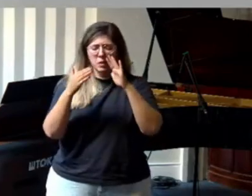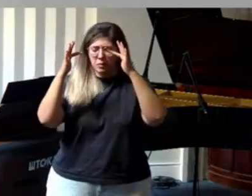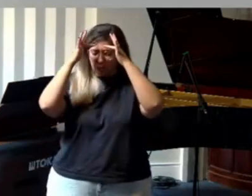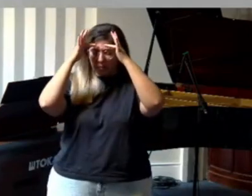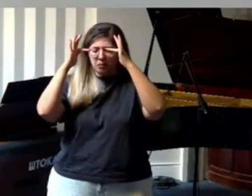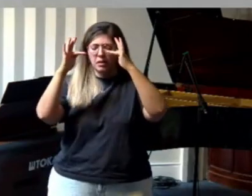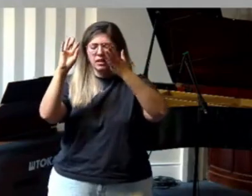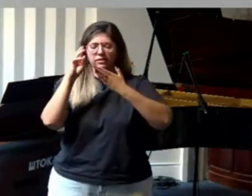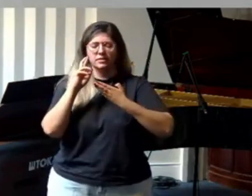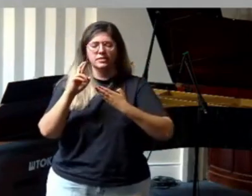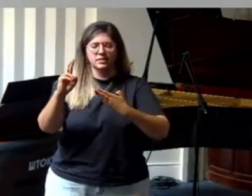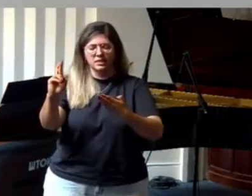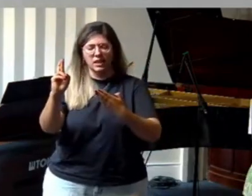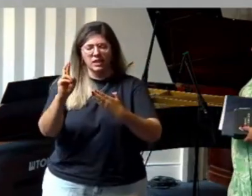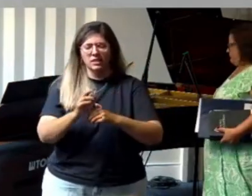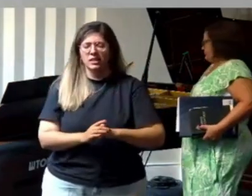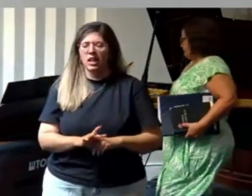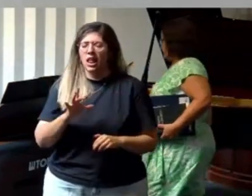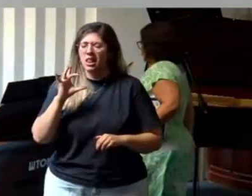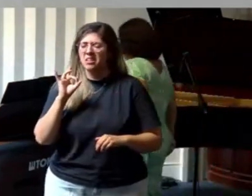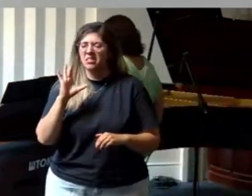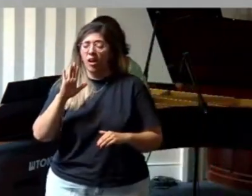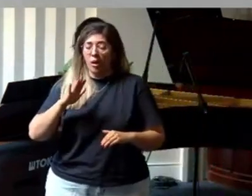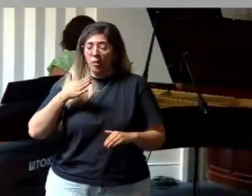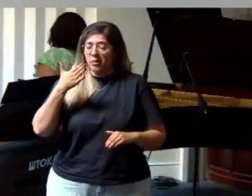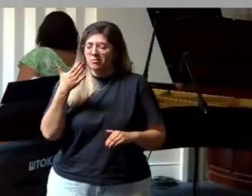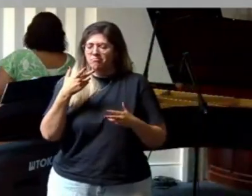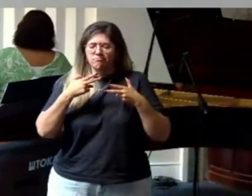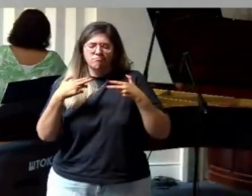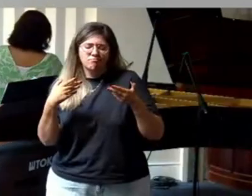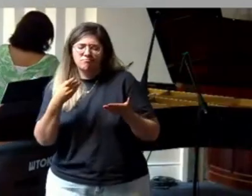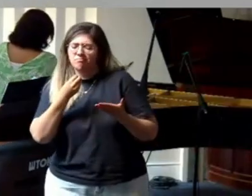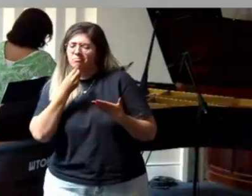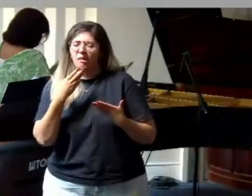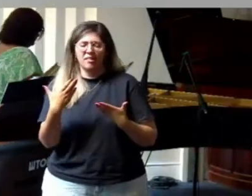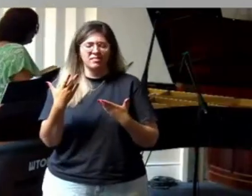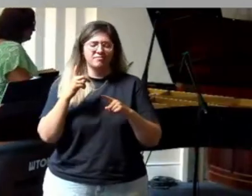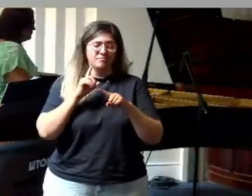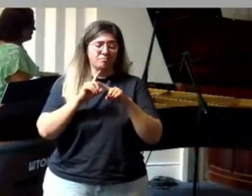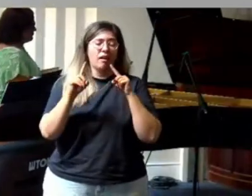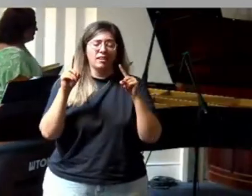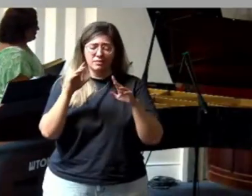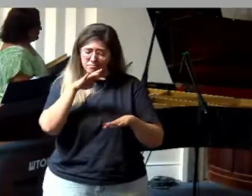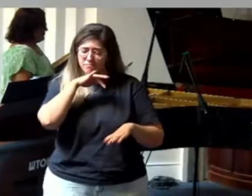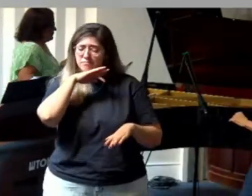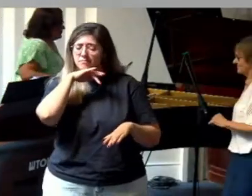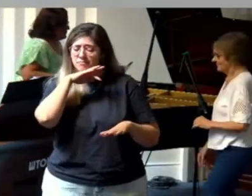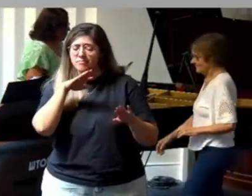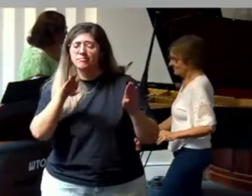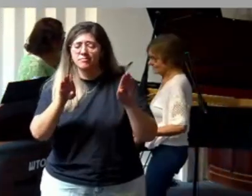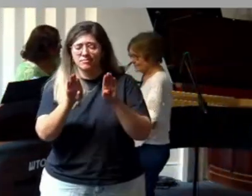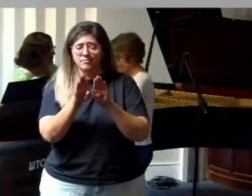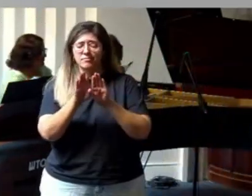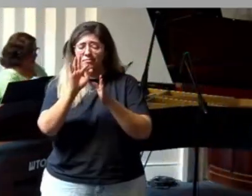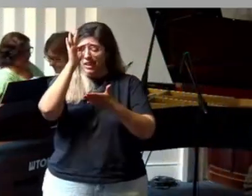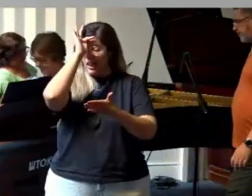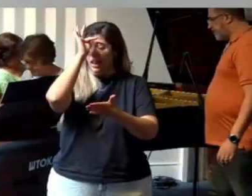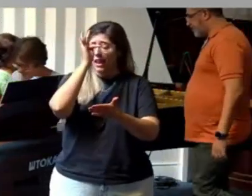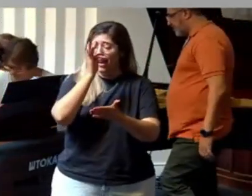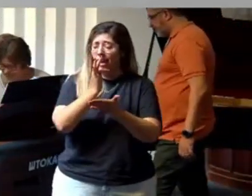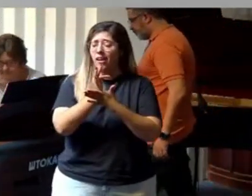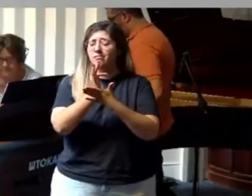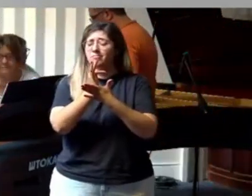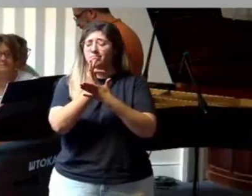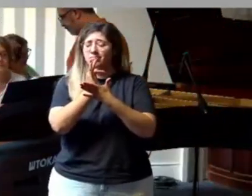vida. Não apenas enquanto as circunstâncias forem favoráveis. Que a nossa fé esteja firmada em